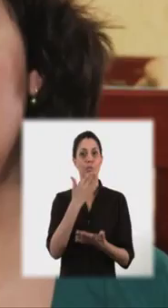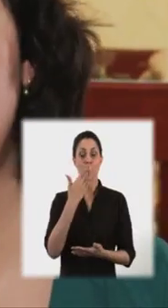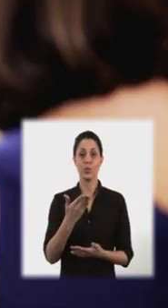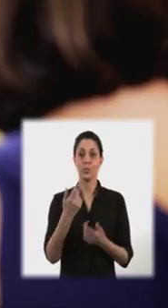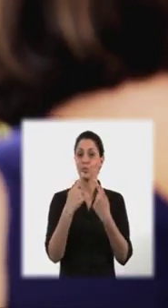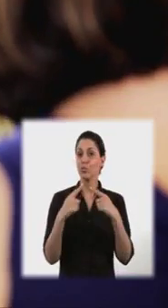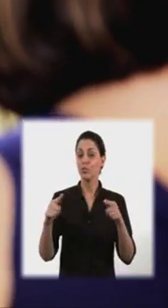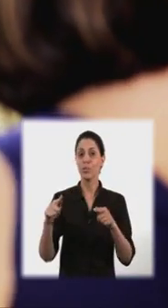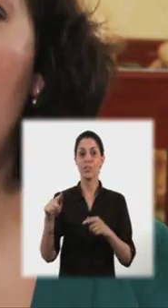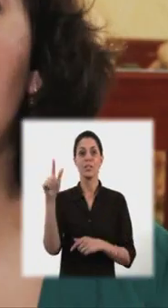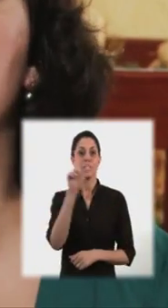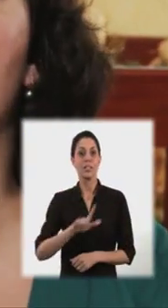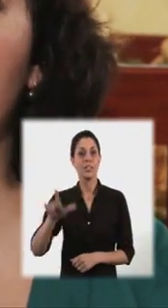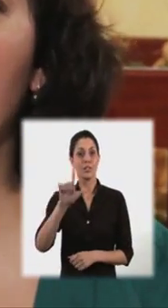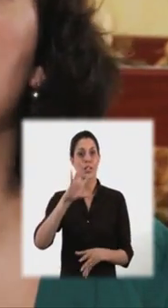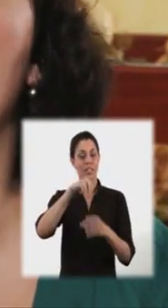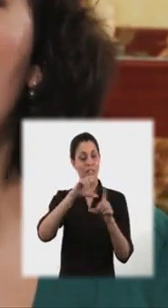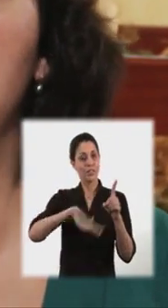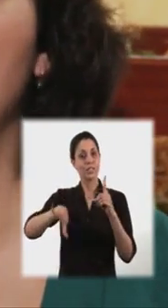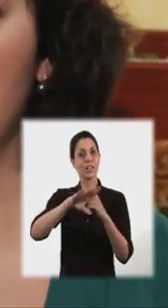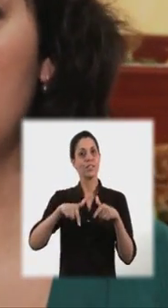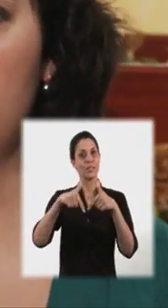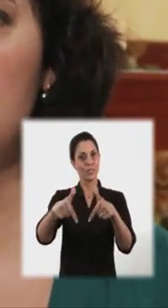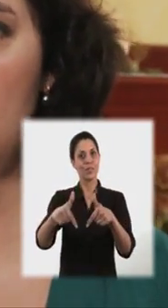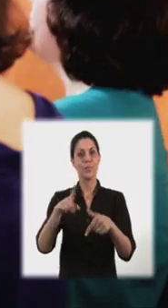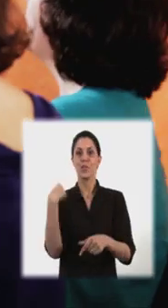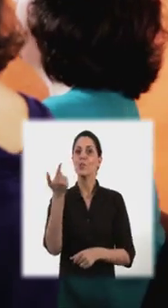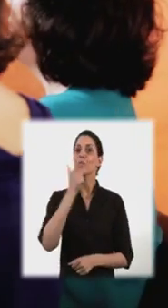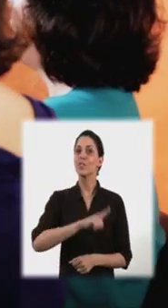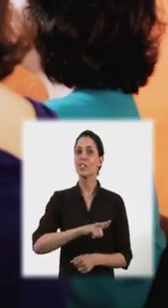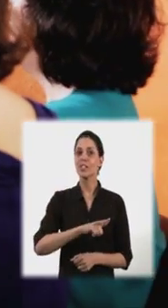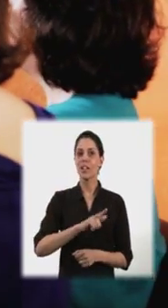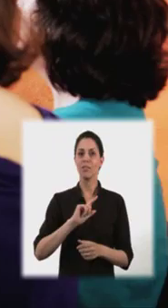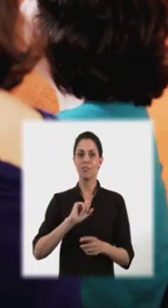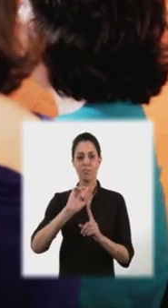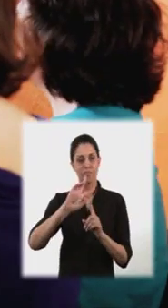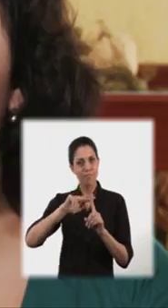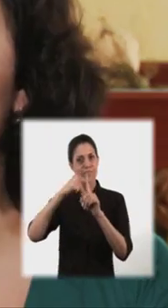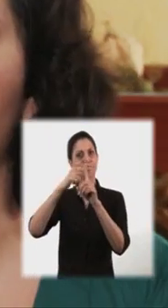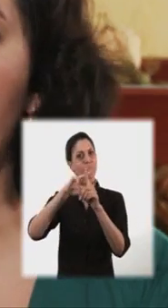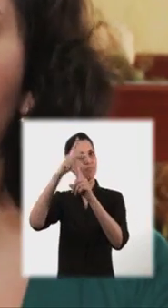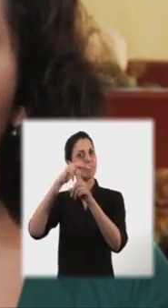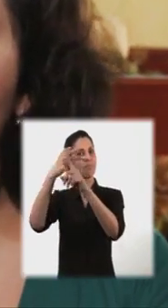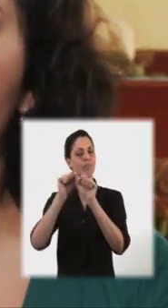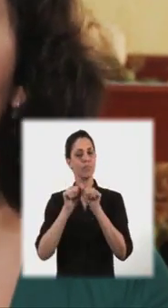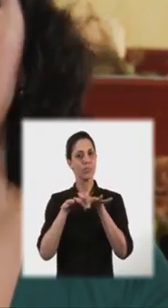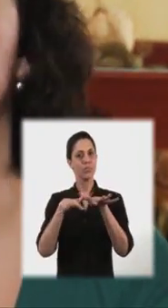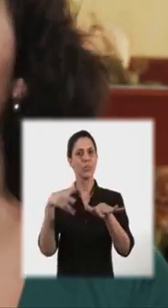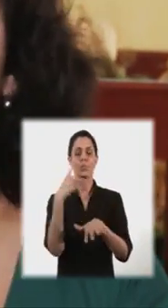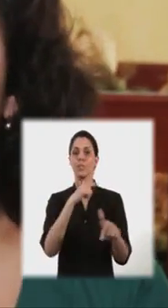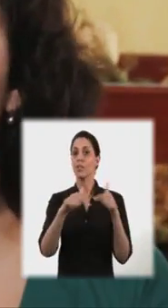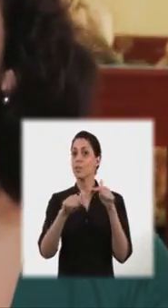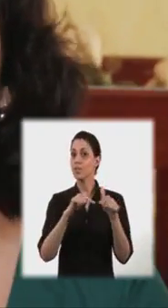gente conseguiria estar somando, estar agregando, estar contribuindo aí para o seu trabalho. Estou falando de uma teoria que vai entender os